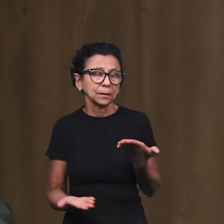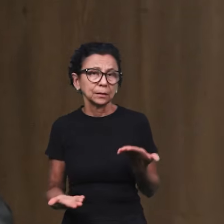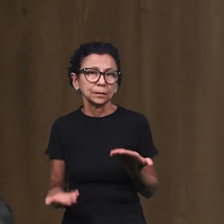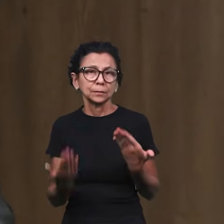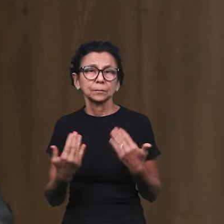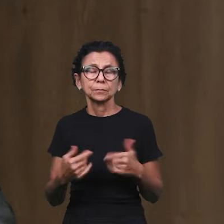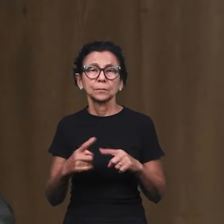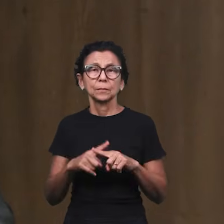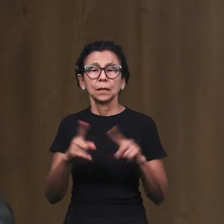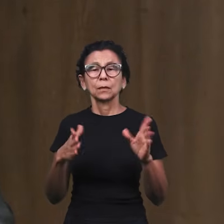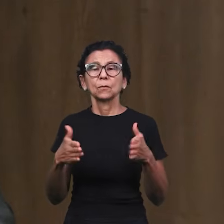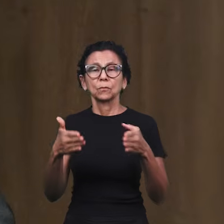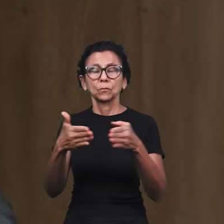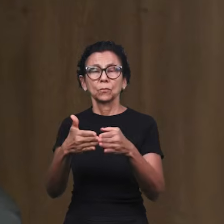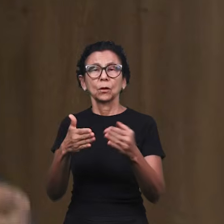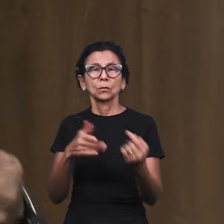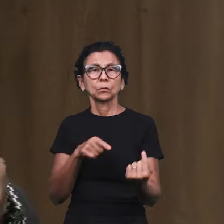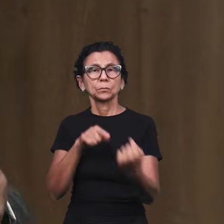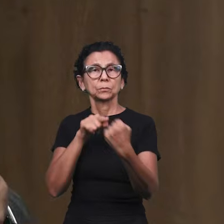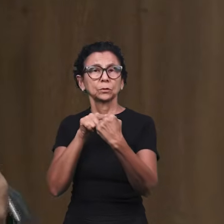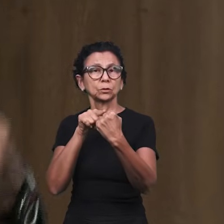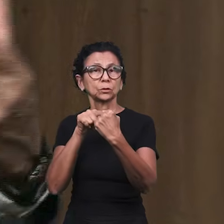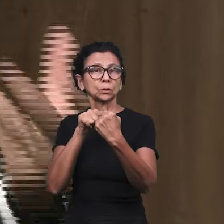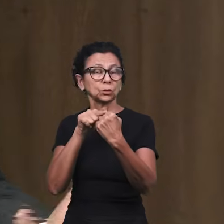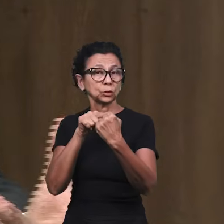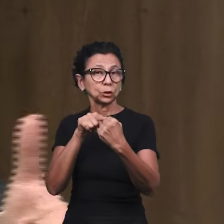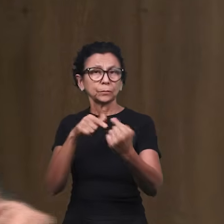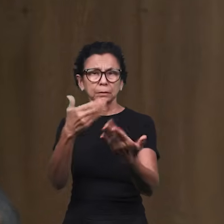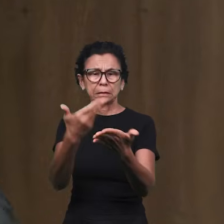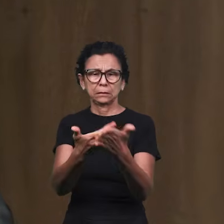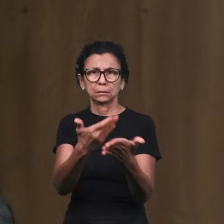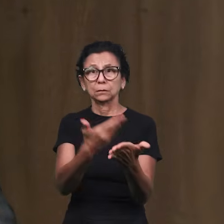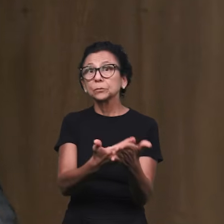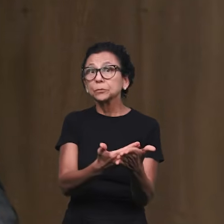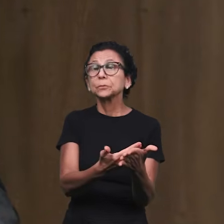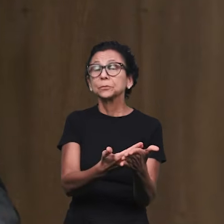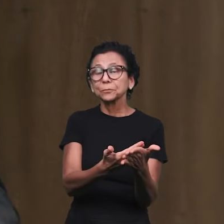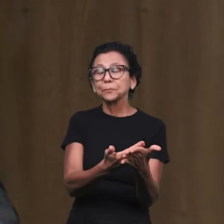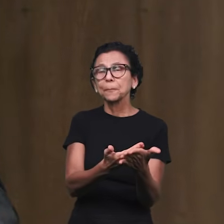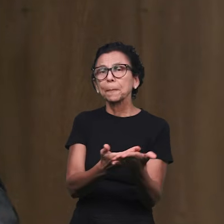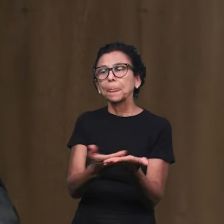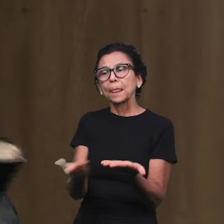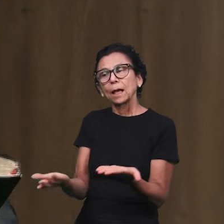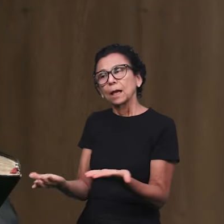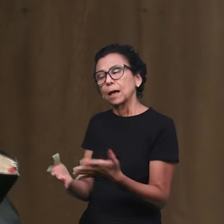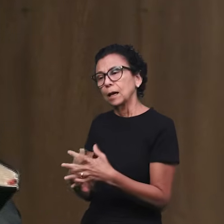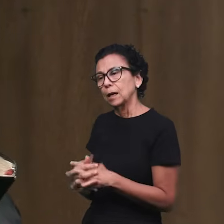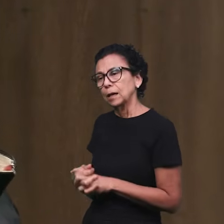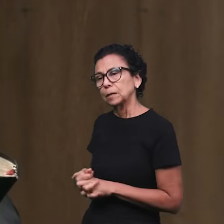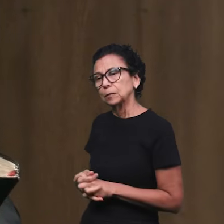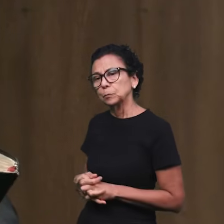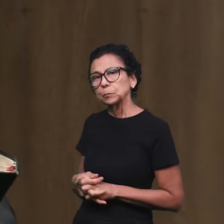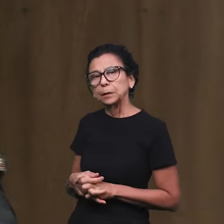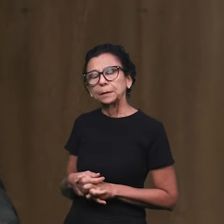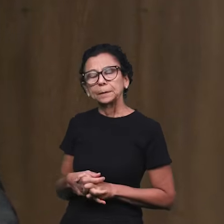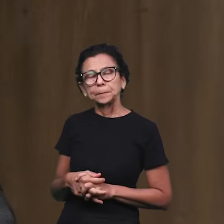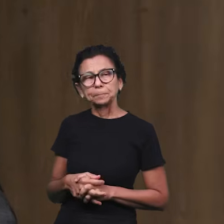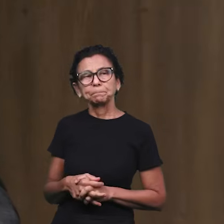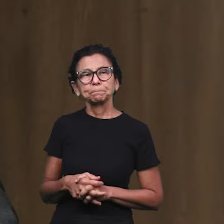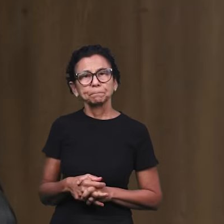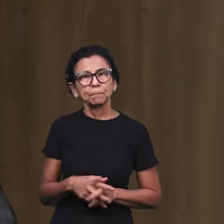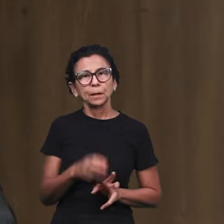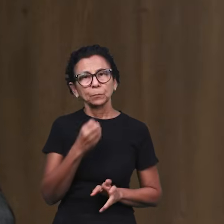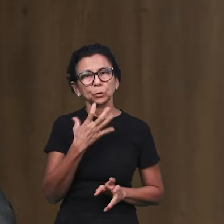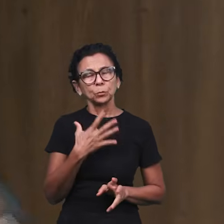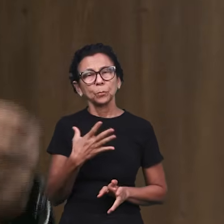no objetivo central, nos estudos, isso é algo que aprendemos